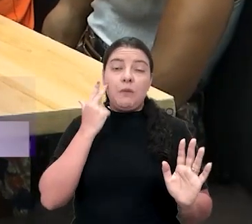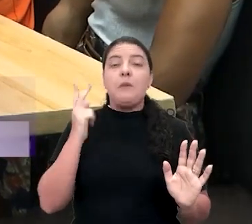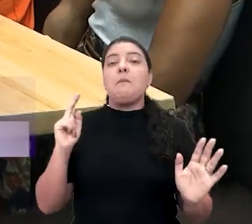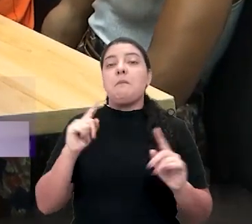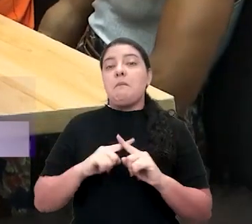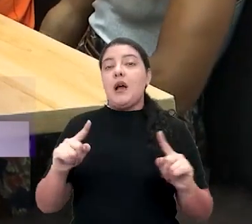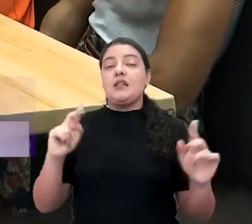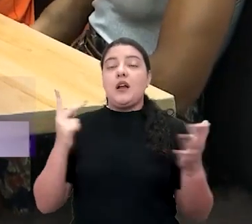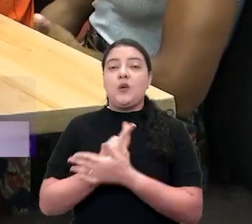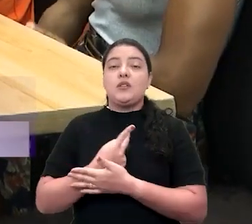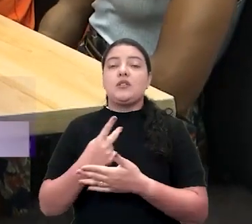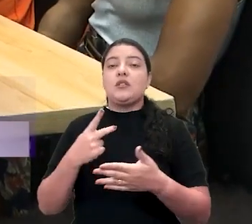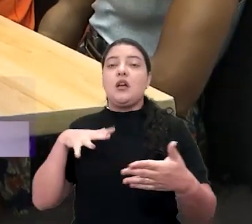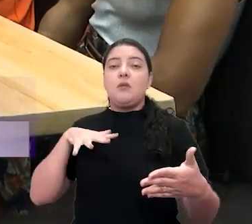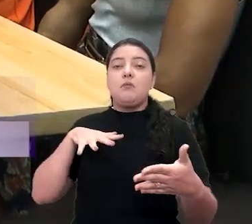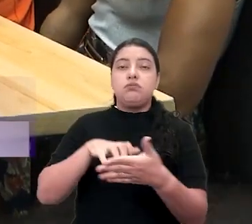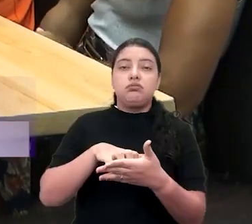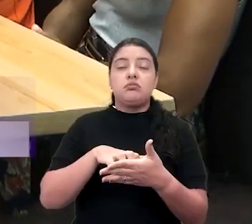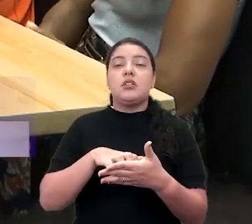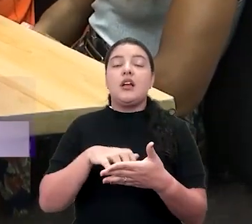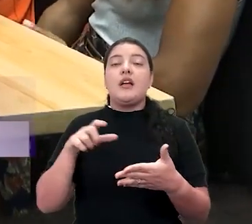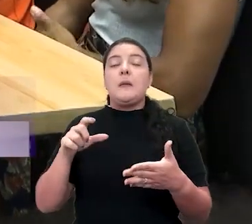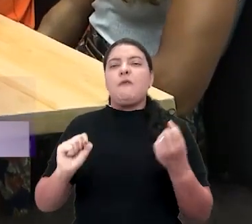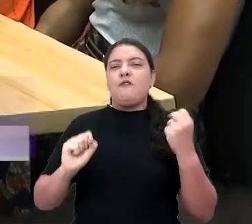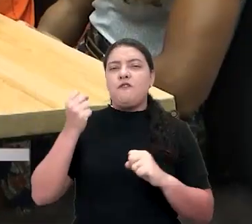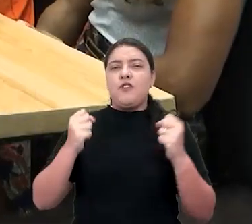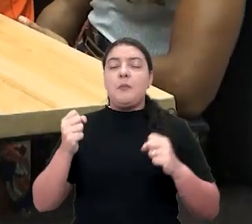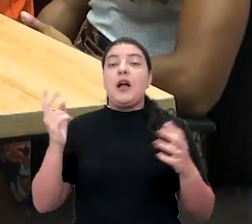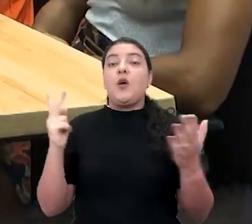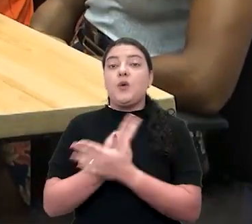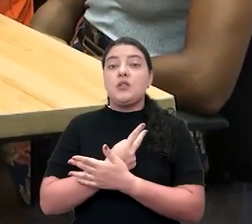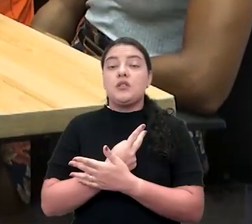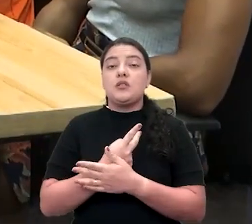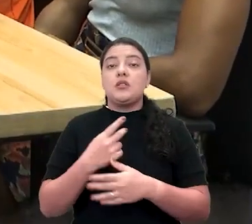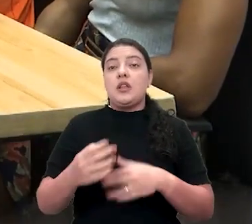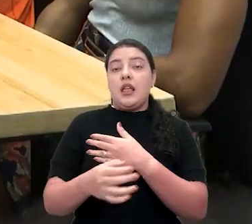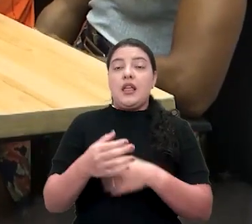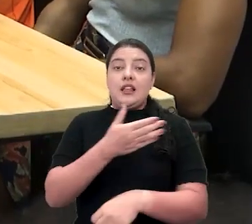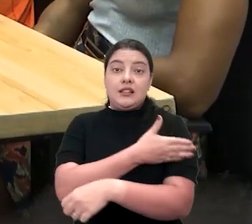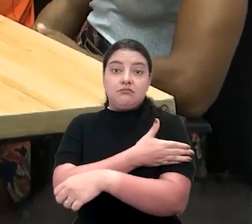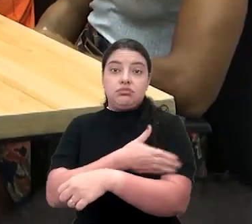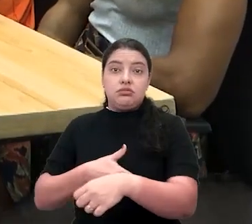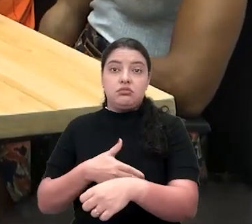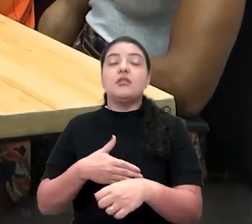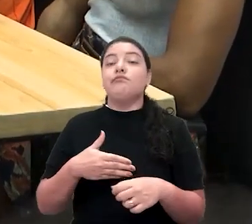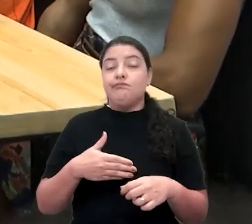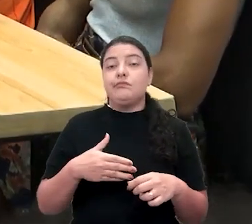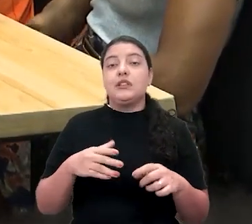de forrageira, que é uma máquina de moer capim pra gado, onde eu tive a amputação do meu antebraço direito e a minha